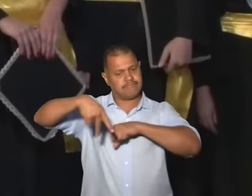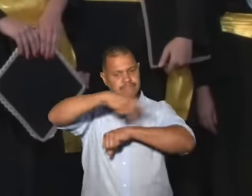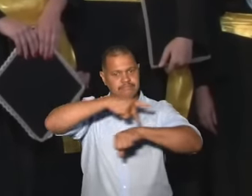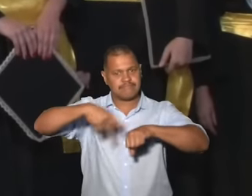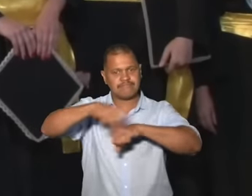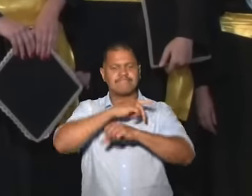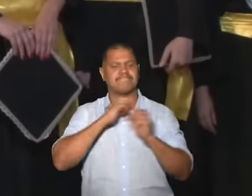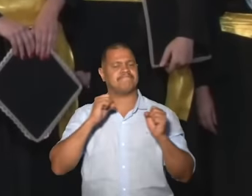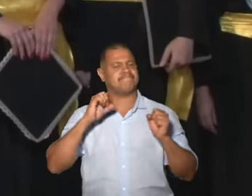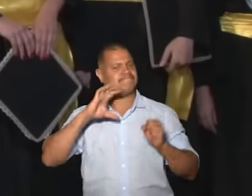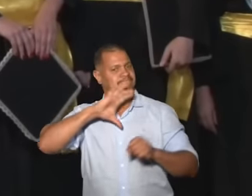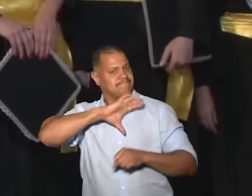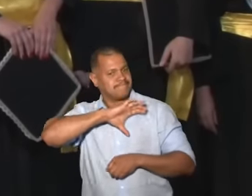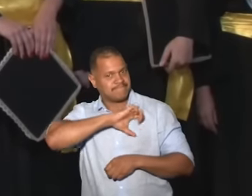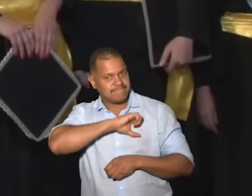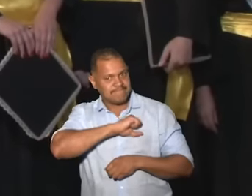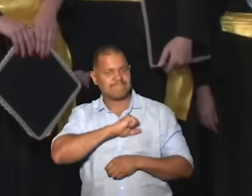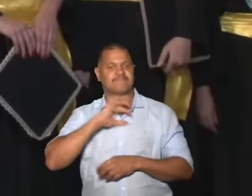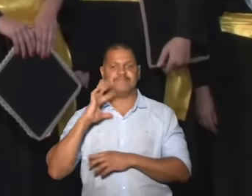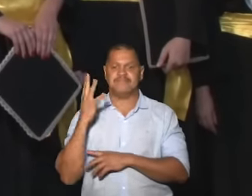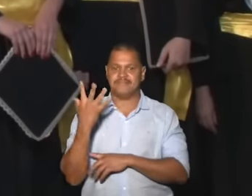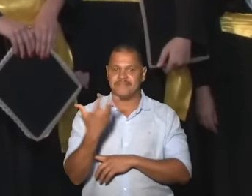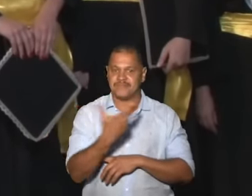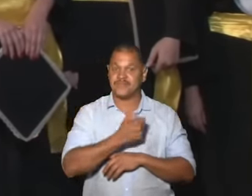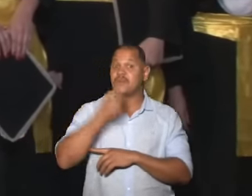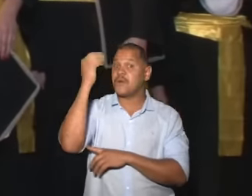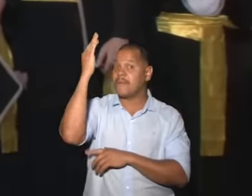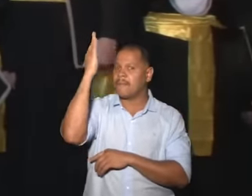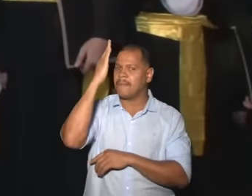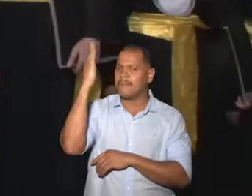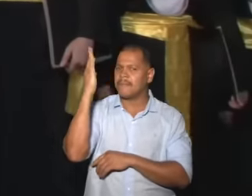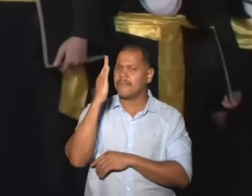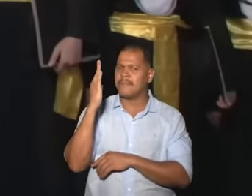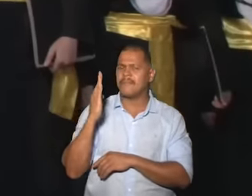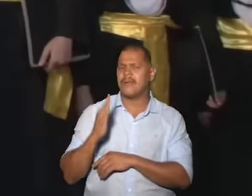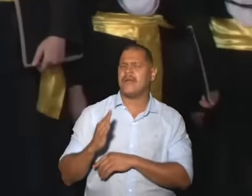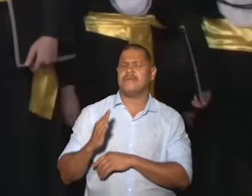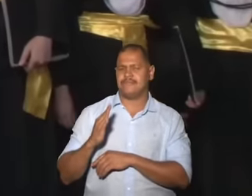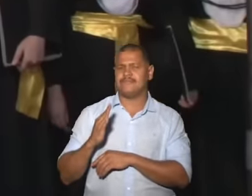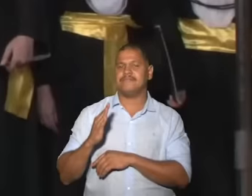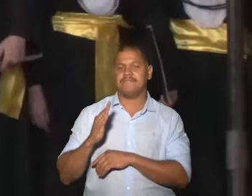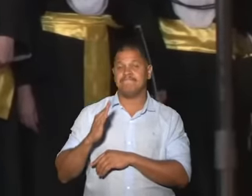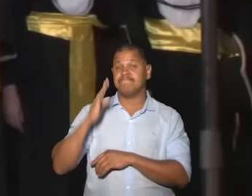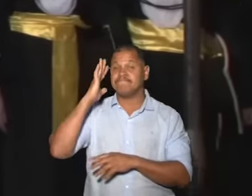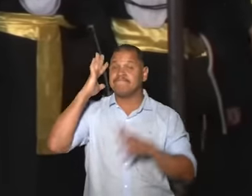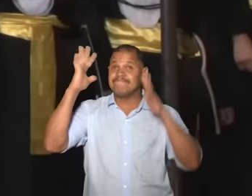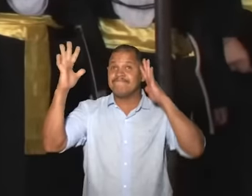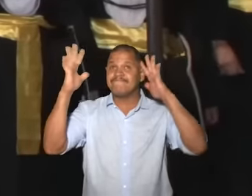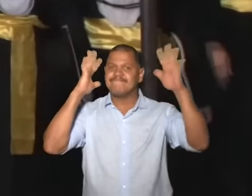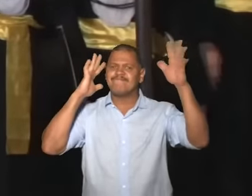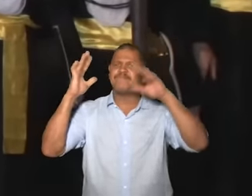idolatrada, salve, salve Brasil, um sonho intenso, raio